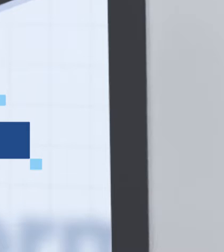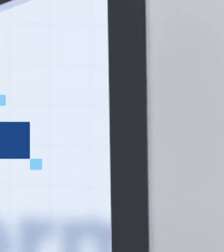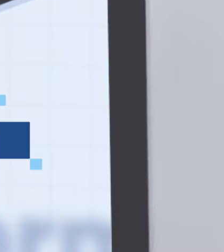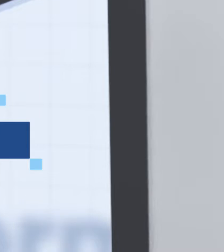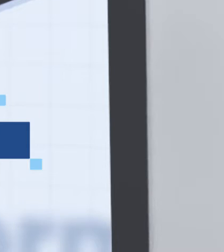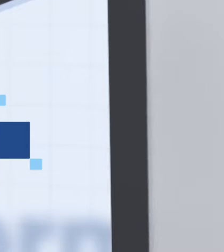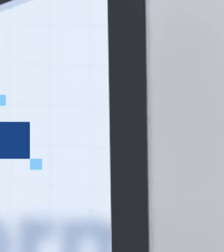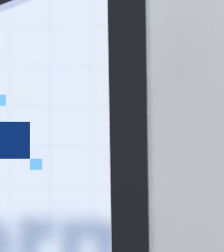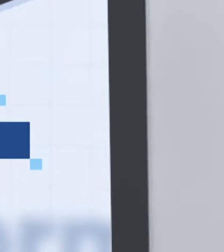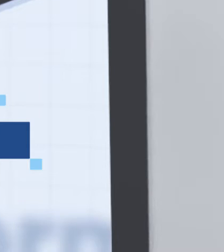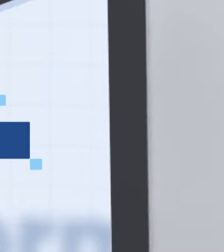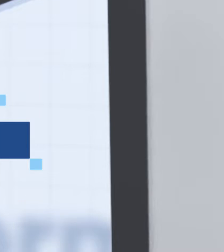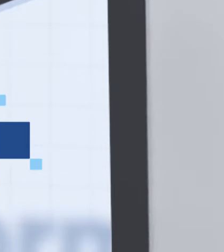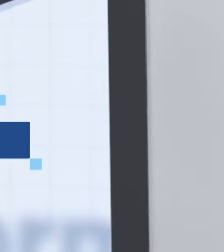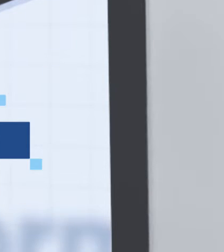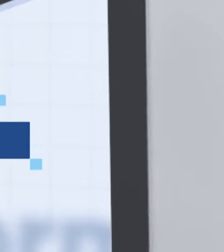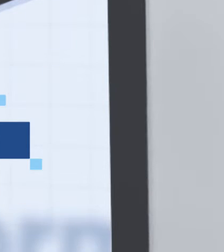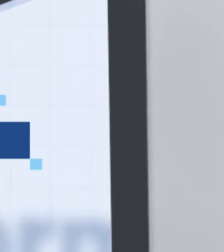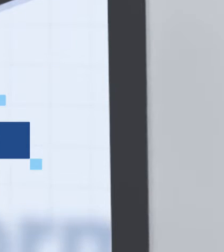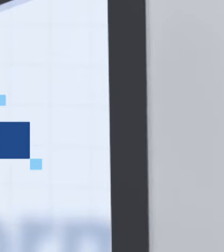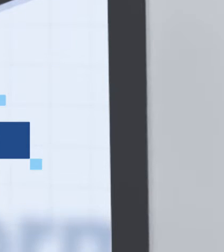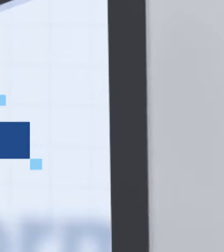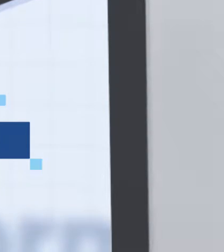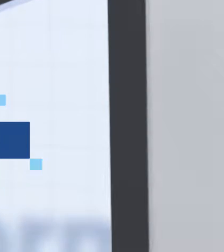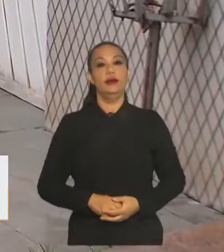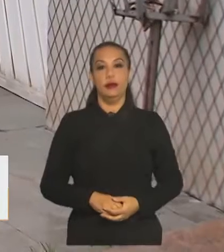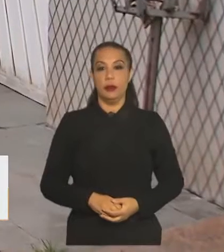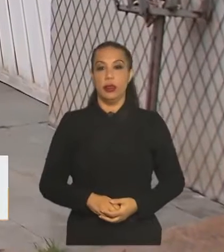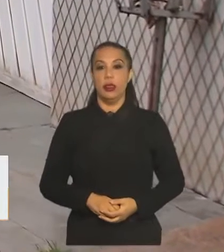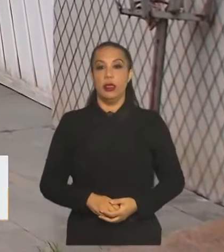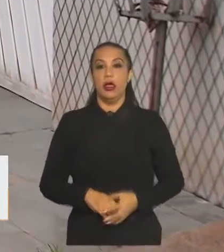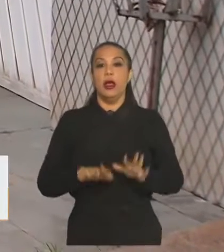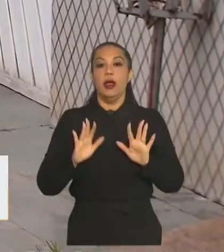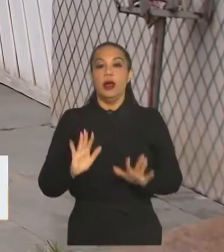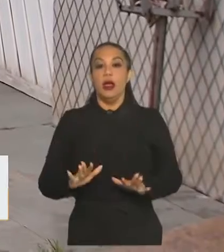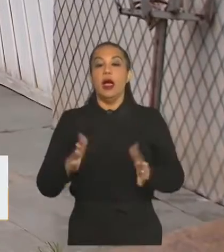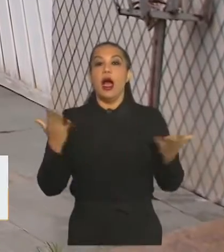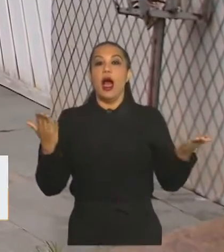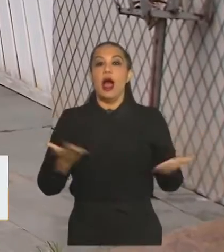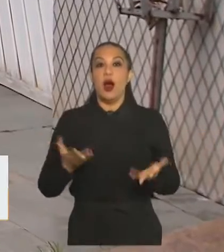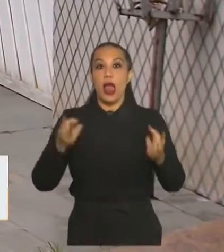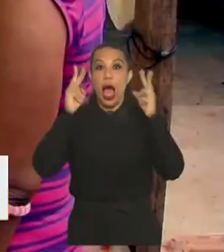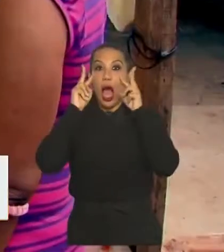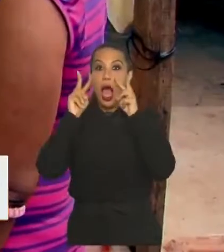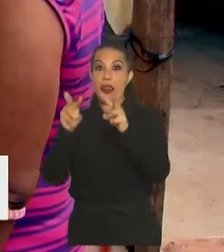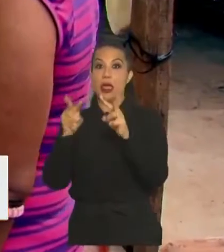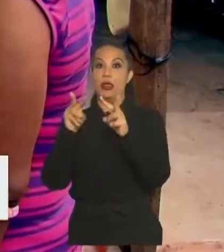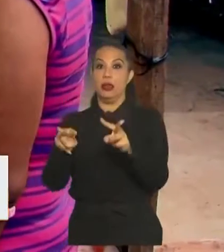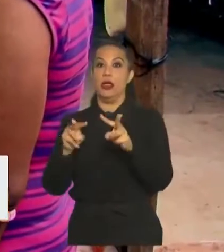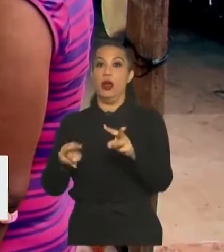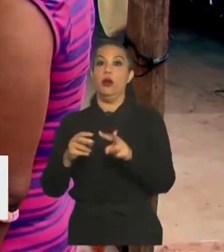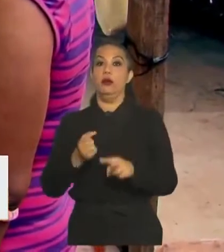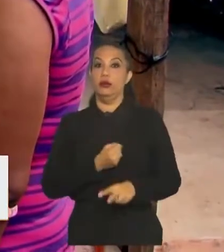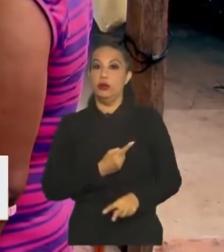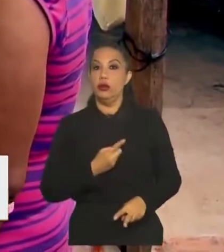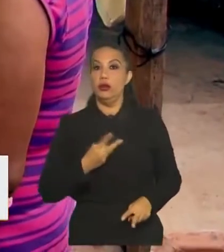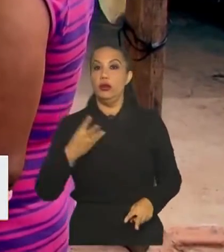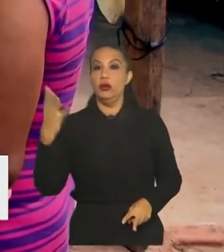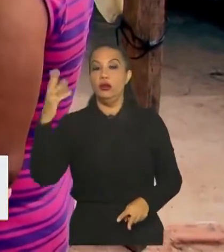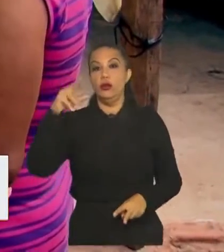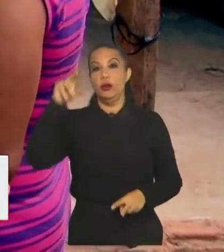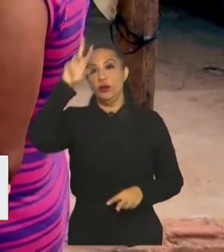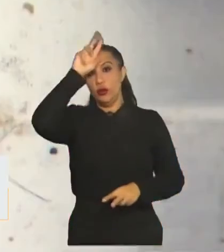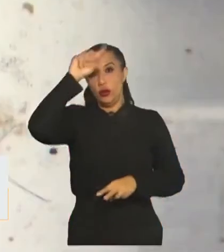a importância de combater o mosquito transmissor da doença o cenário é de atenção o número de